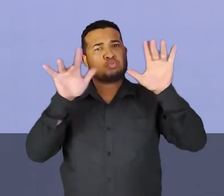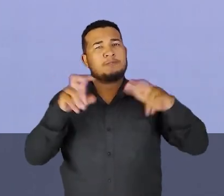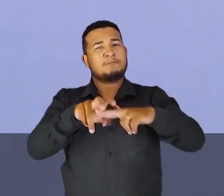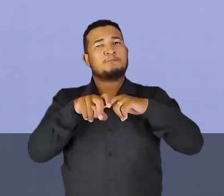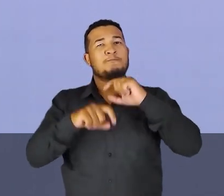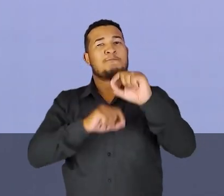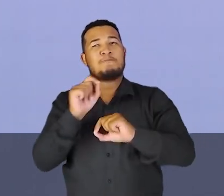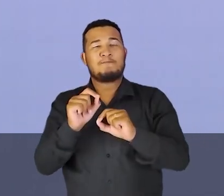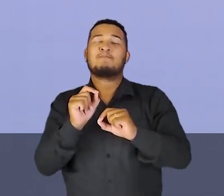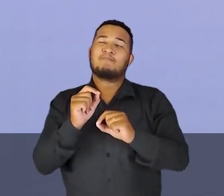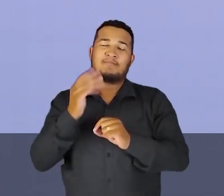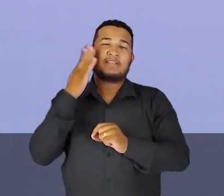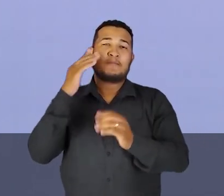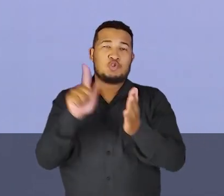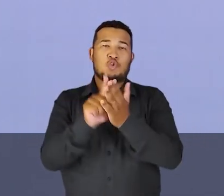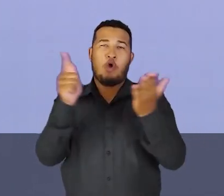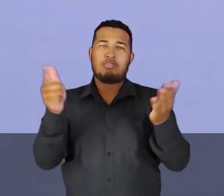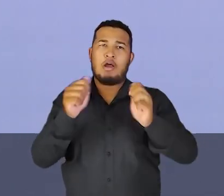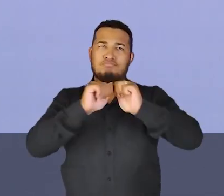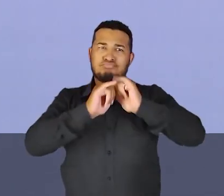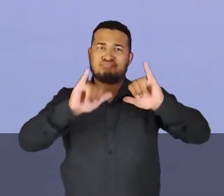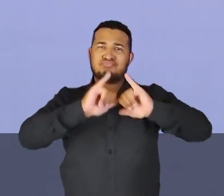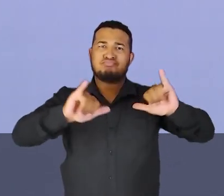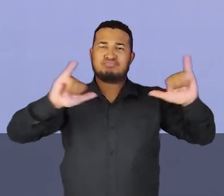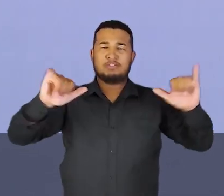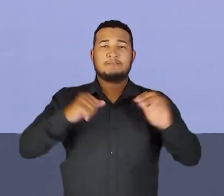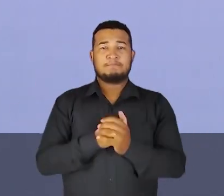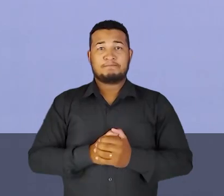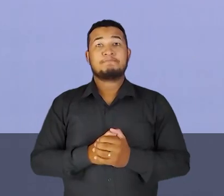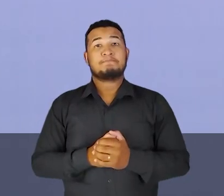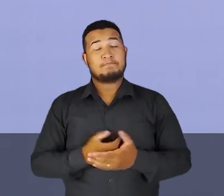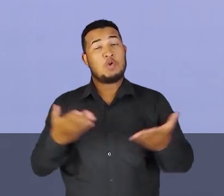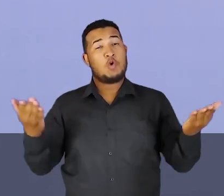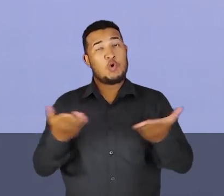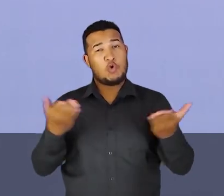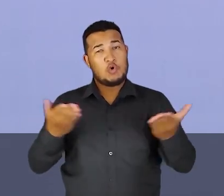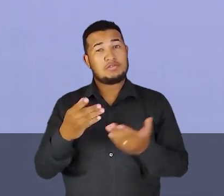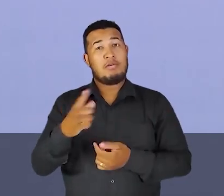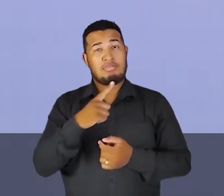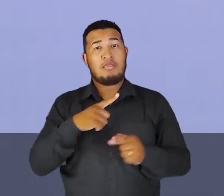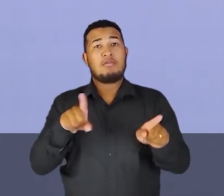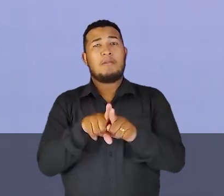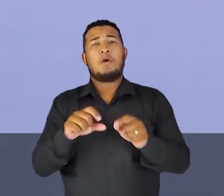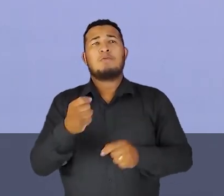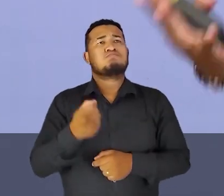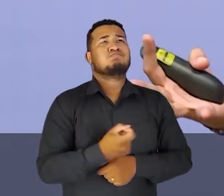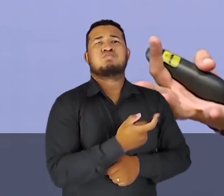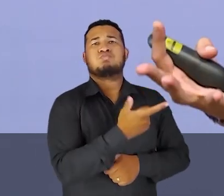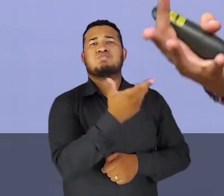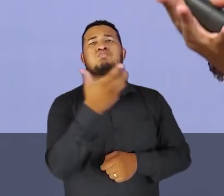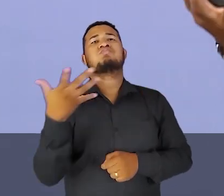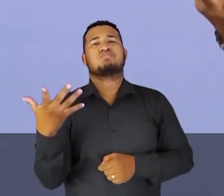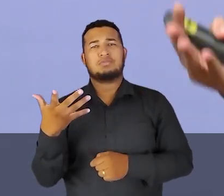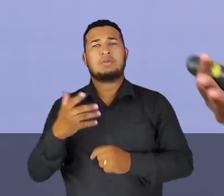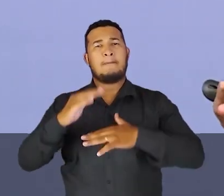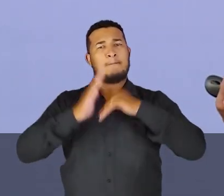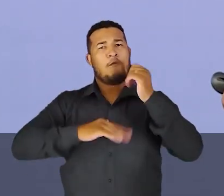à circulação de jornais. E hoje, na atualidade, nós temos um número muito grande